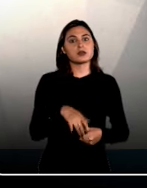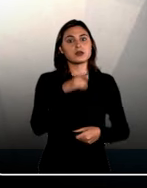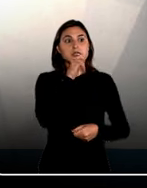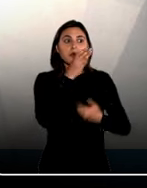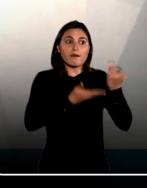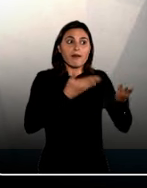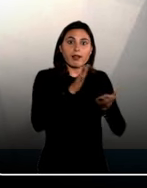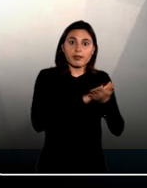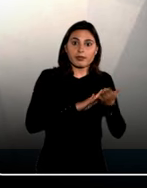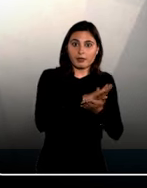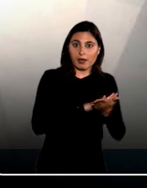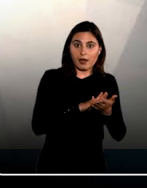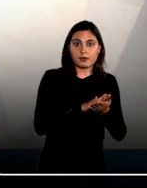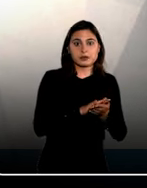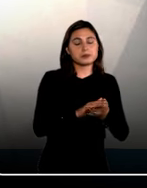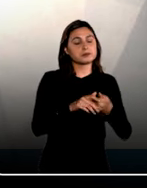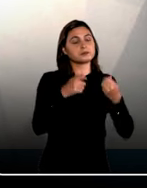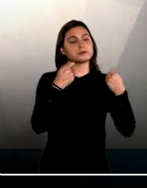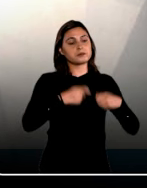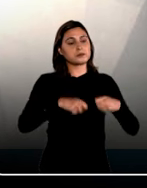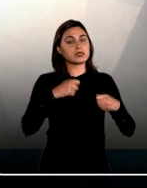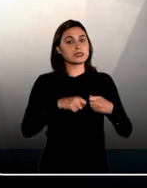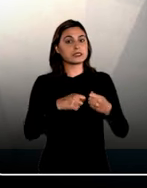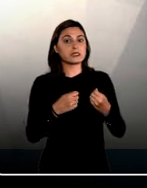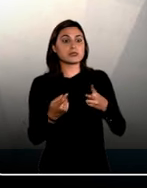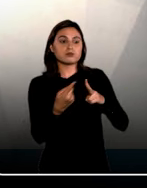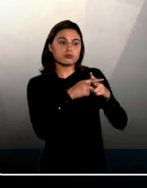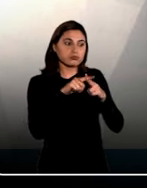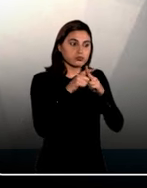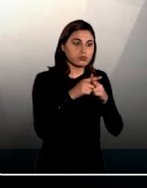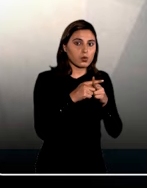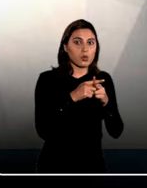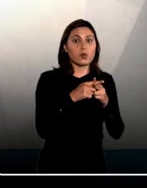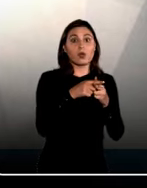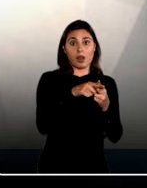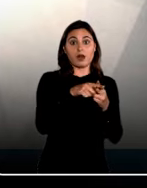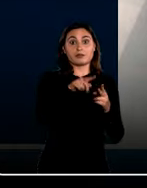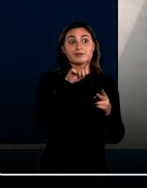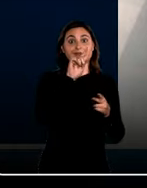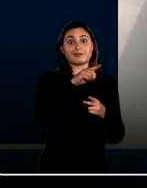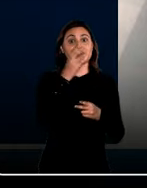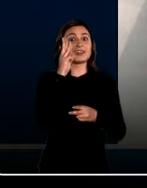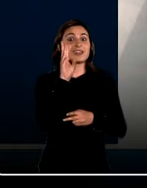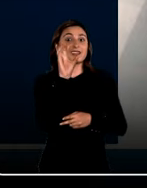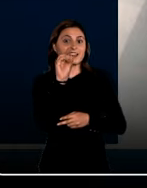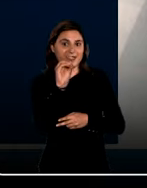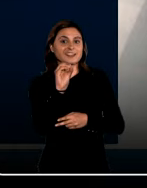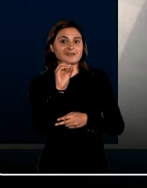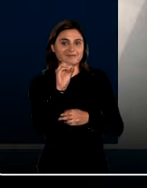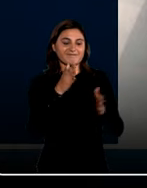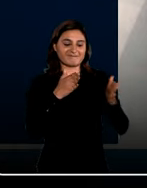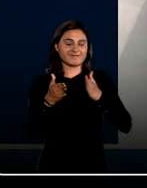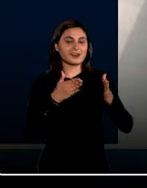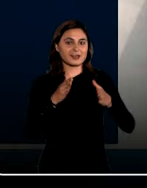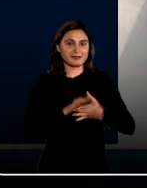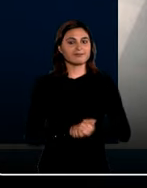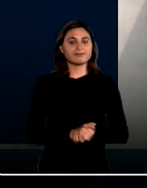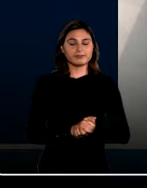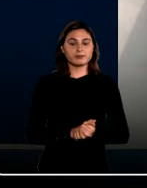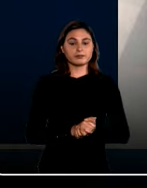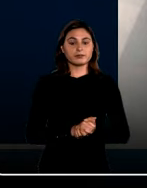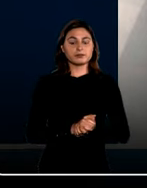assim não o fizer é determinada a correção do defeito no prazo máximo de 30 dias o colegiado segui o voto da